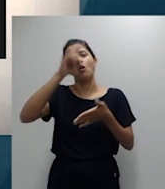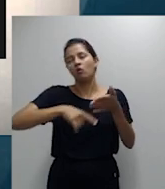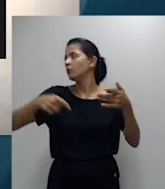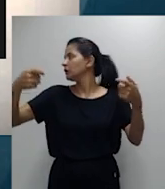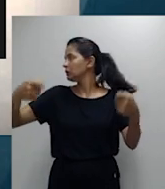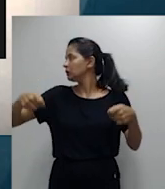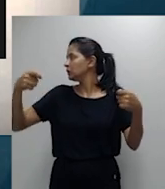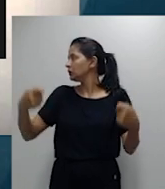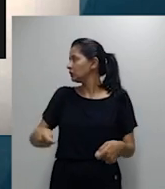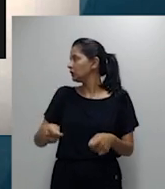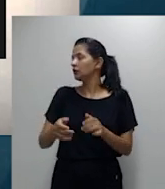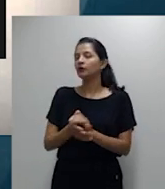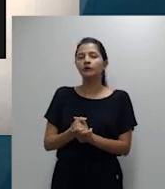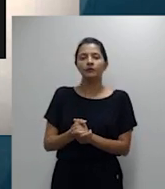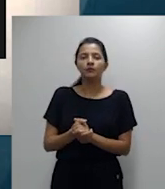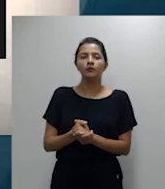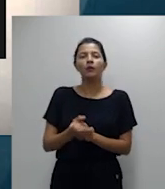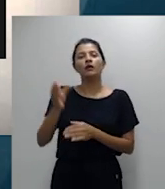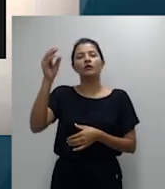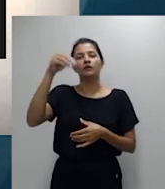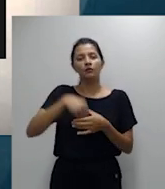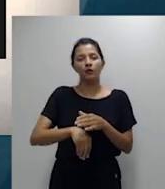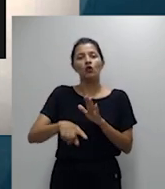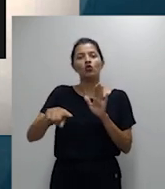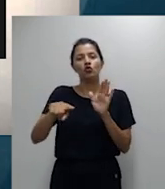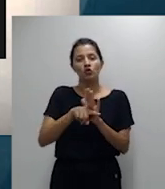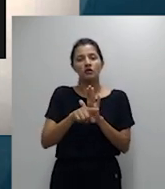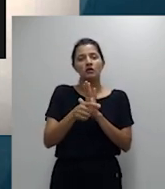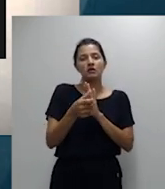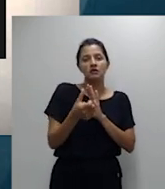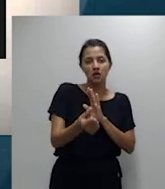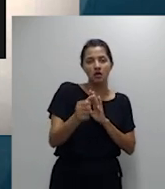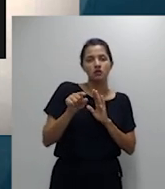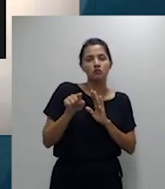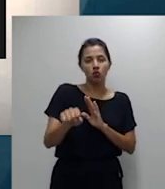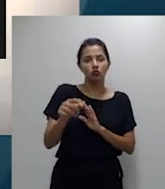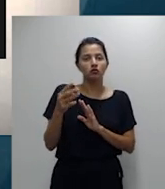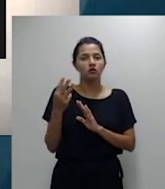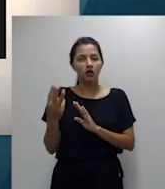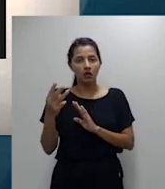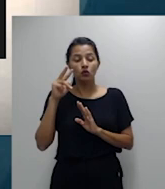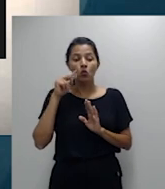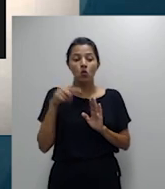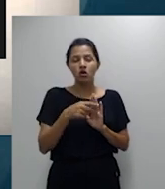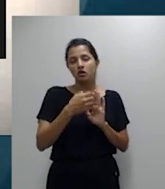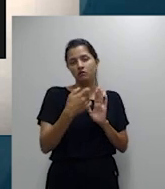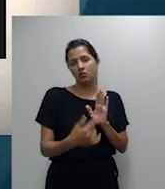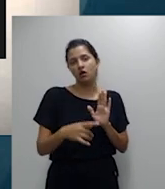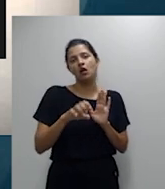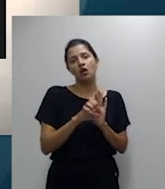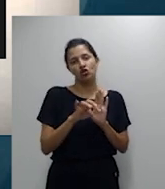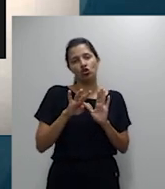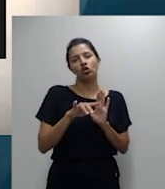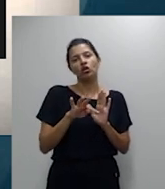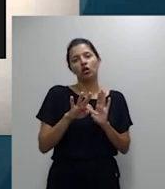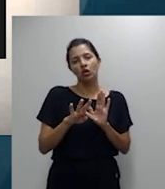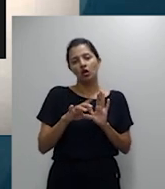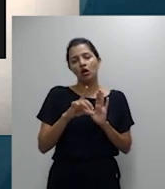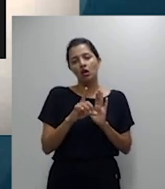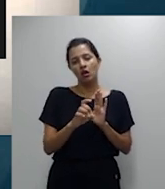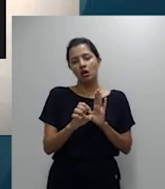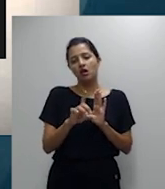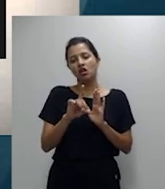indicadas no item 6.3 então então não entra aqui no